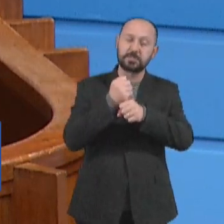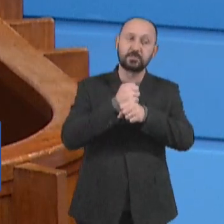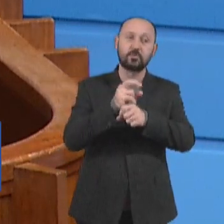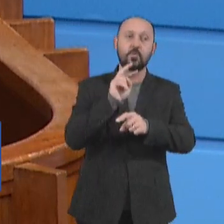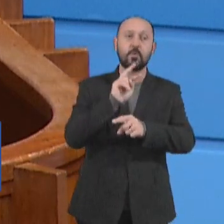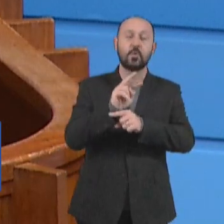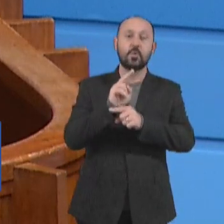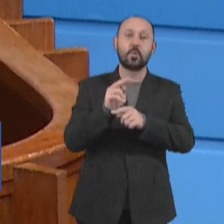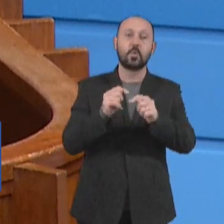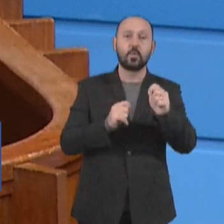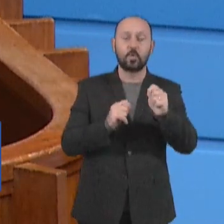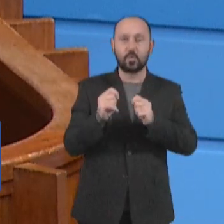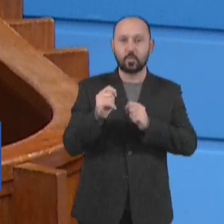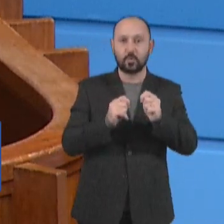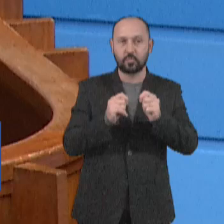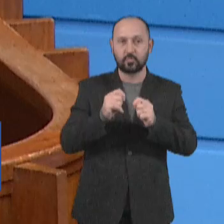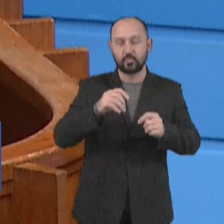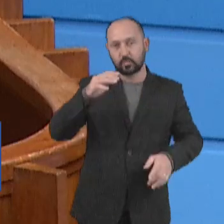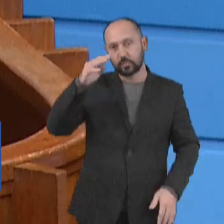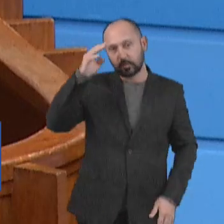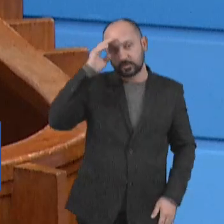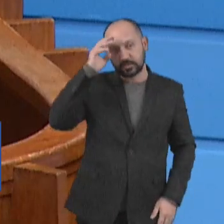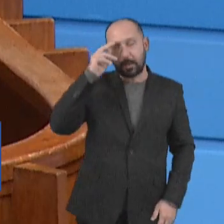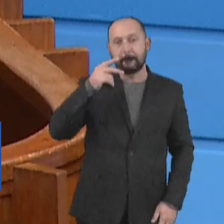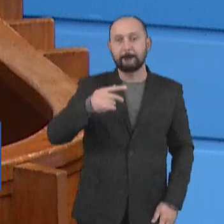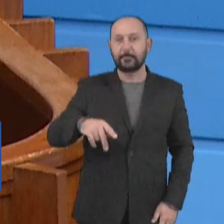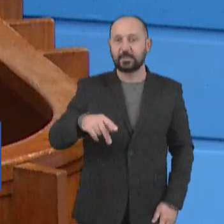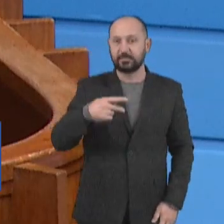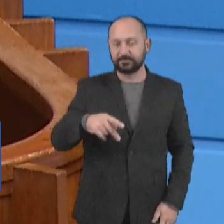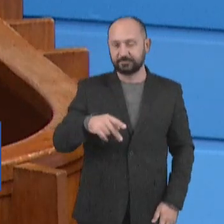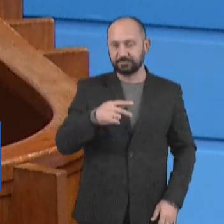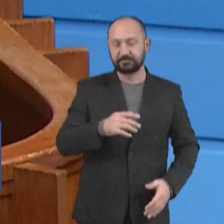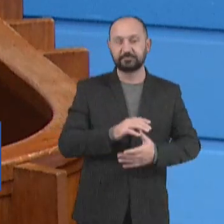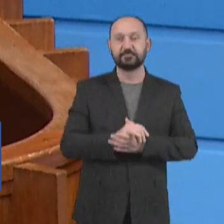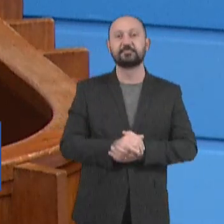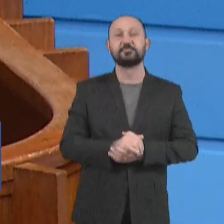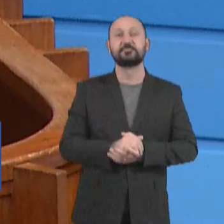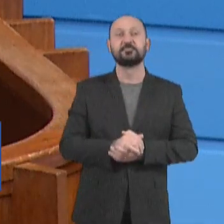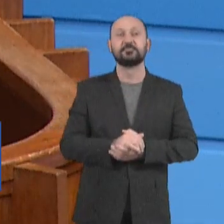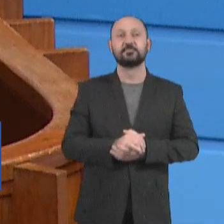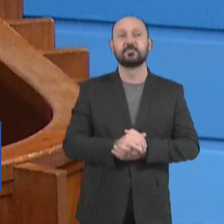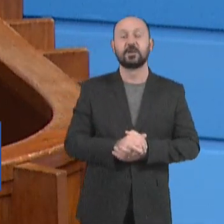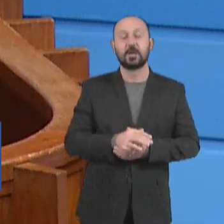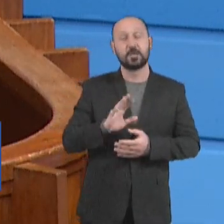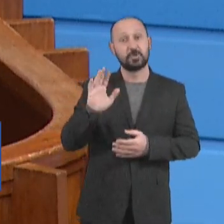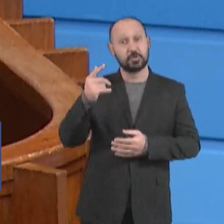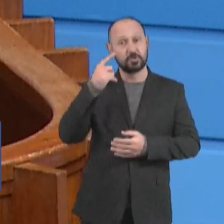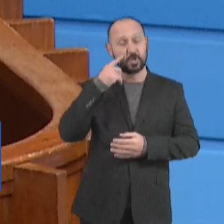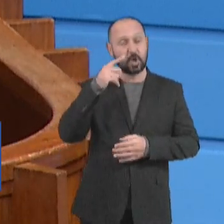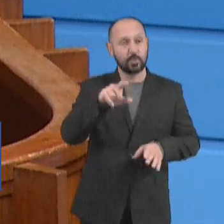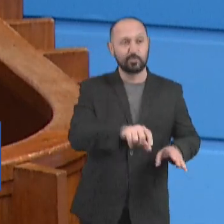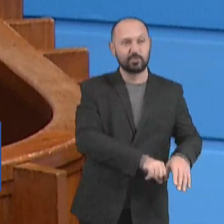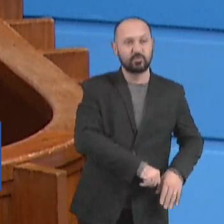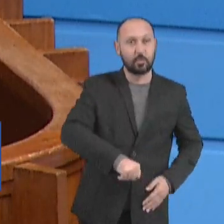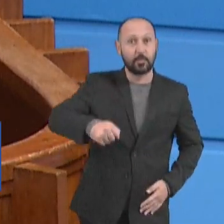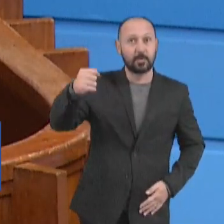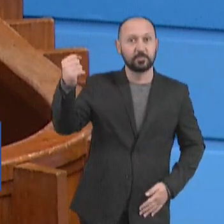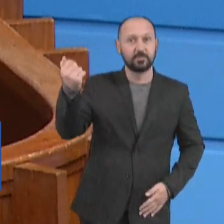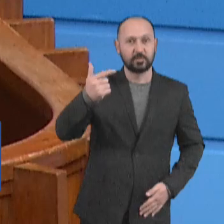o controle absoluto do exército paraguaio, né? E o Dom Pedro II